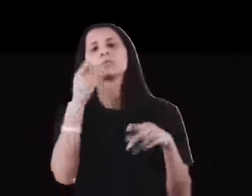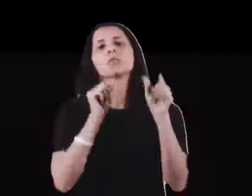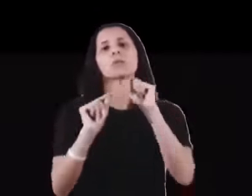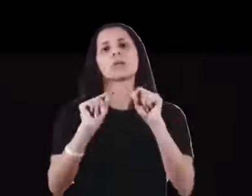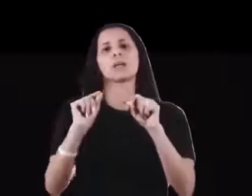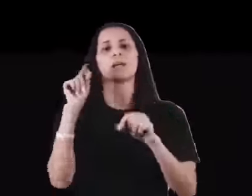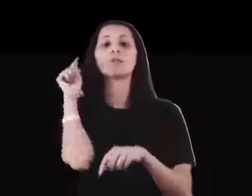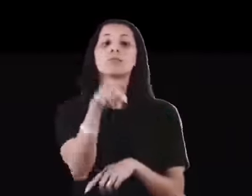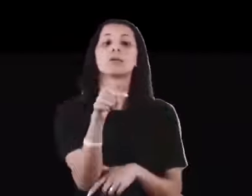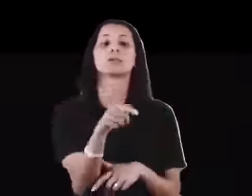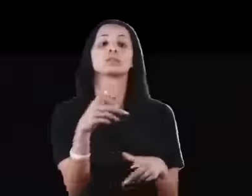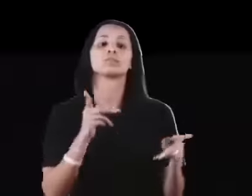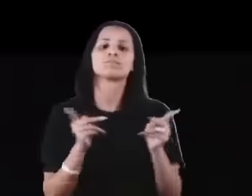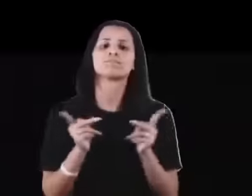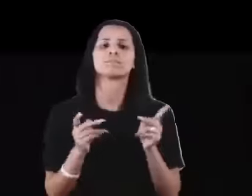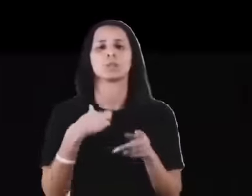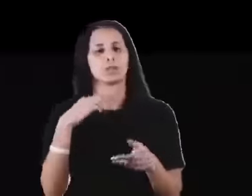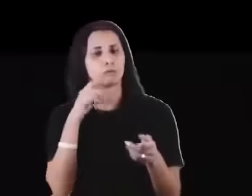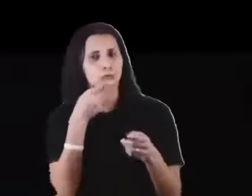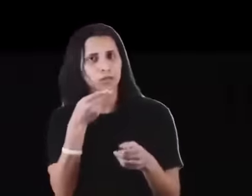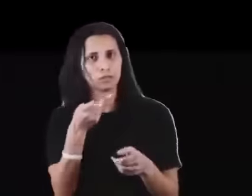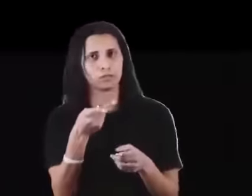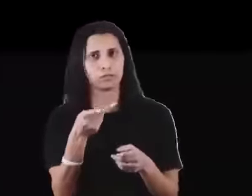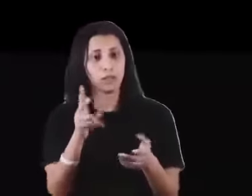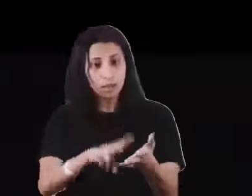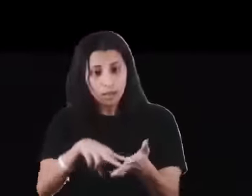levante-se Tome o menino